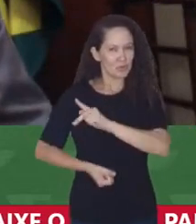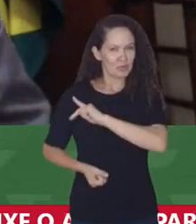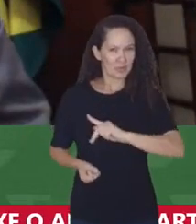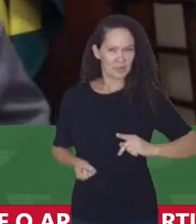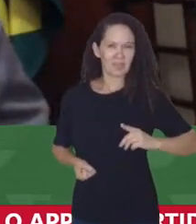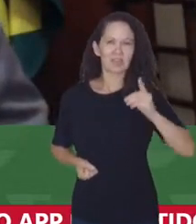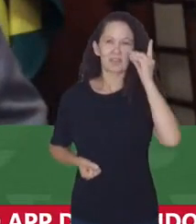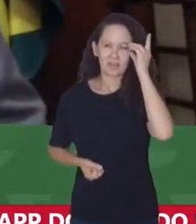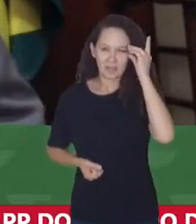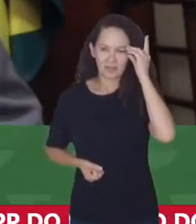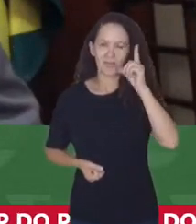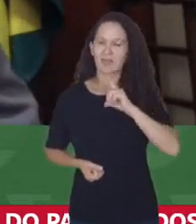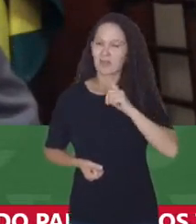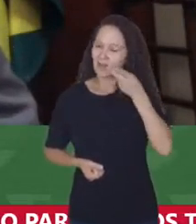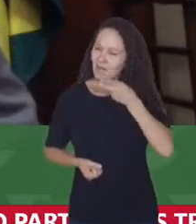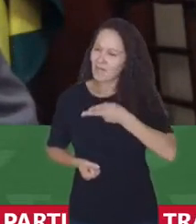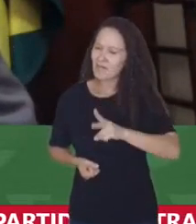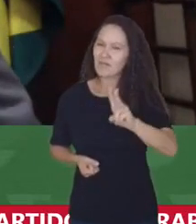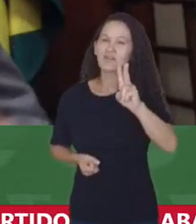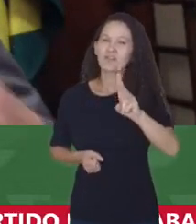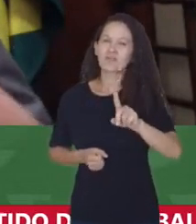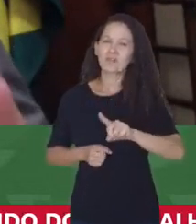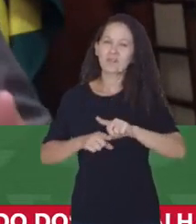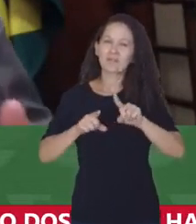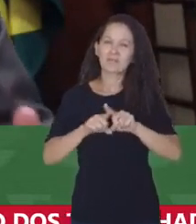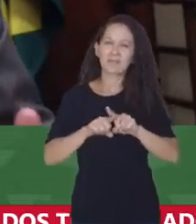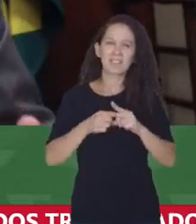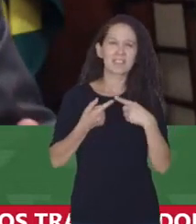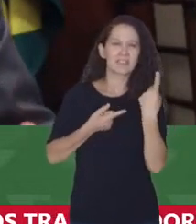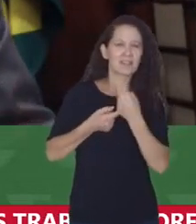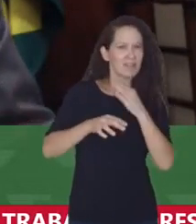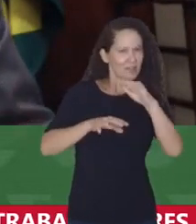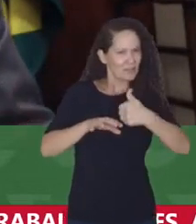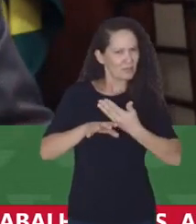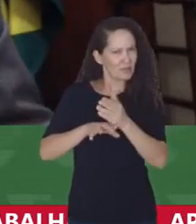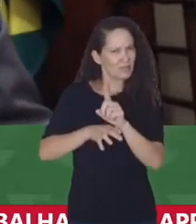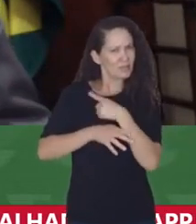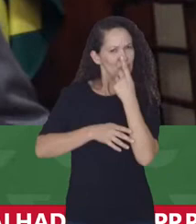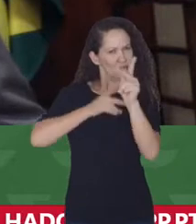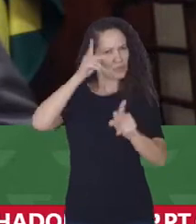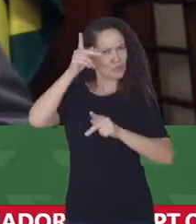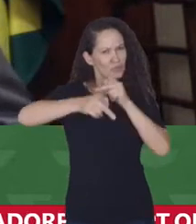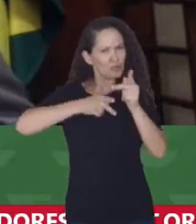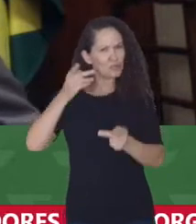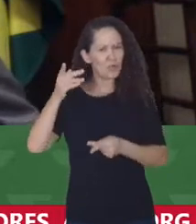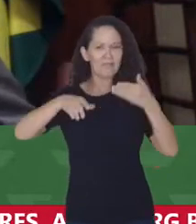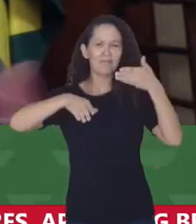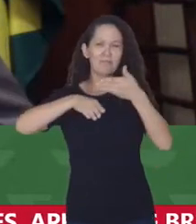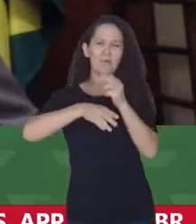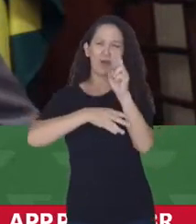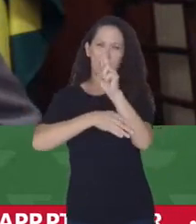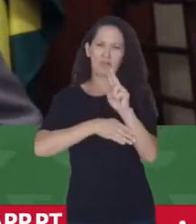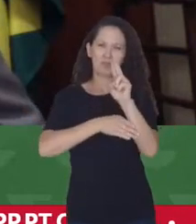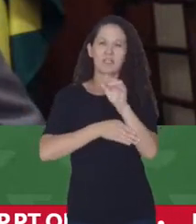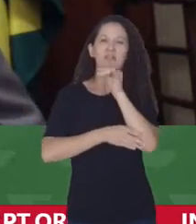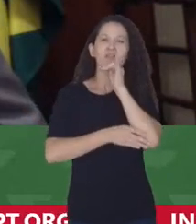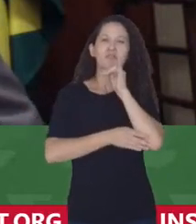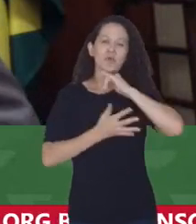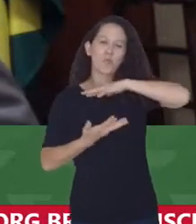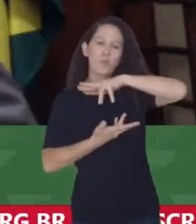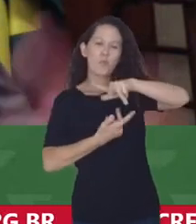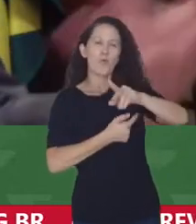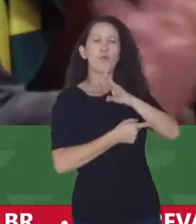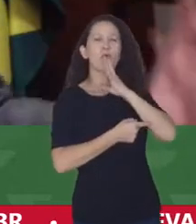Dilma de internacionalizar o nosso povo nas universidades, o Ciência Sem Fronteira,